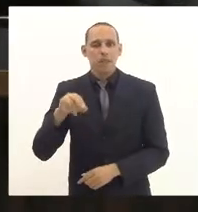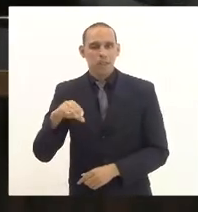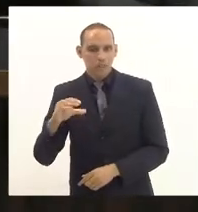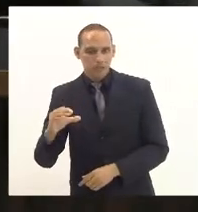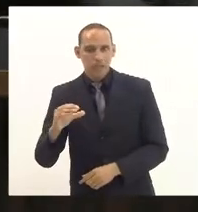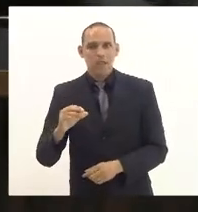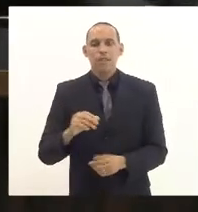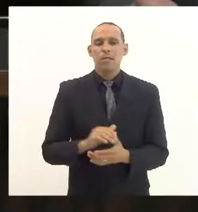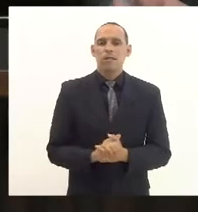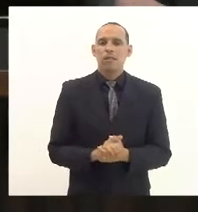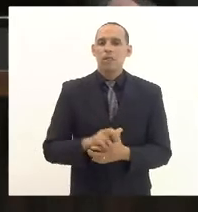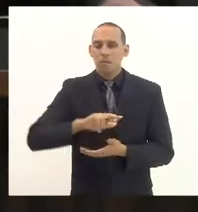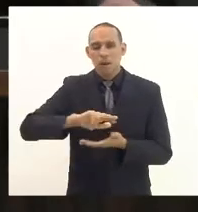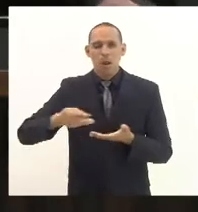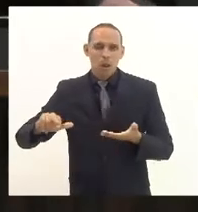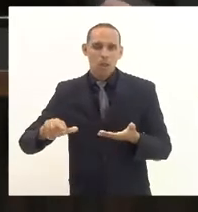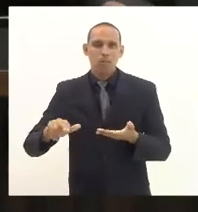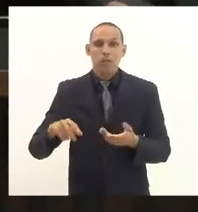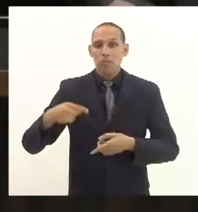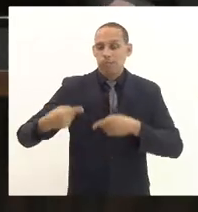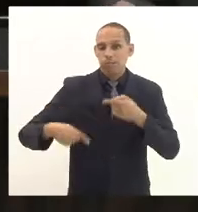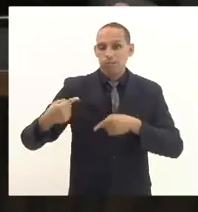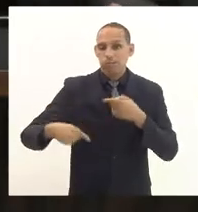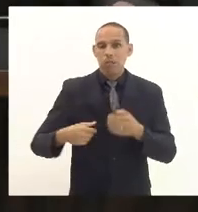Carvalho e Zeidan. Em discussão.